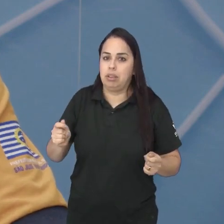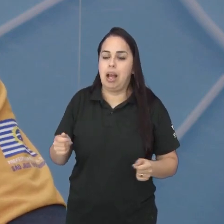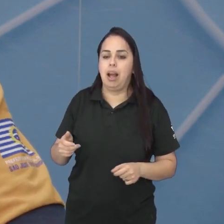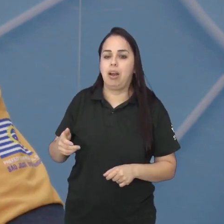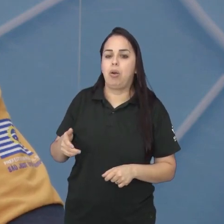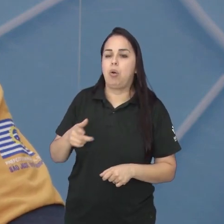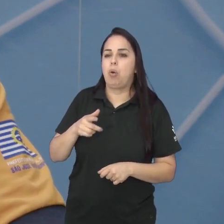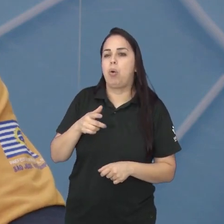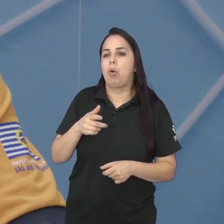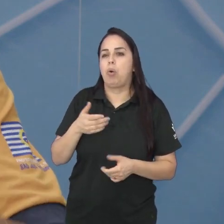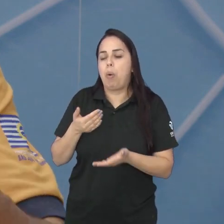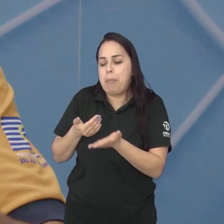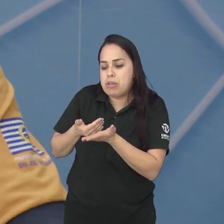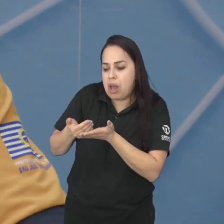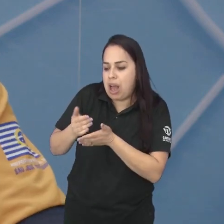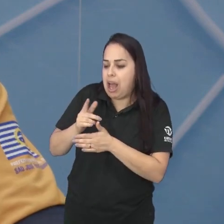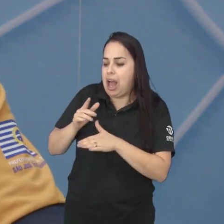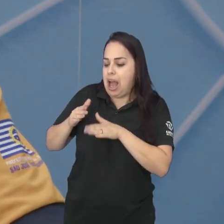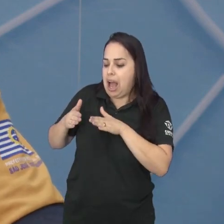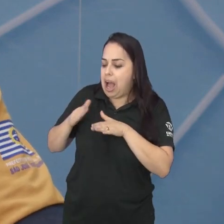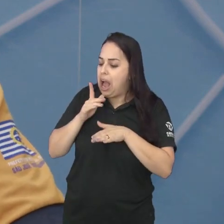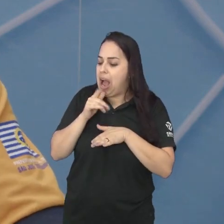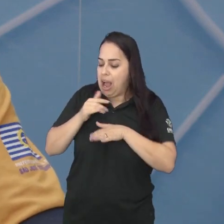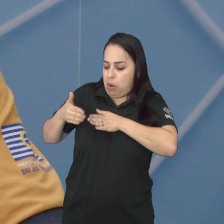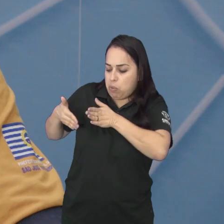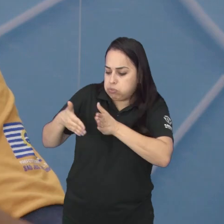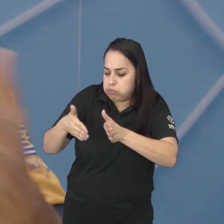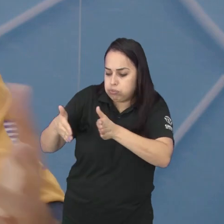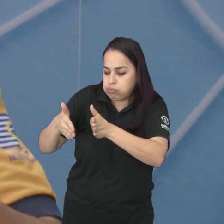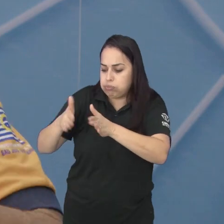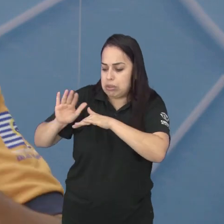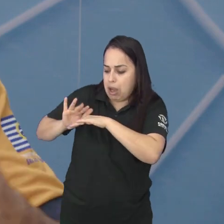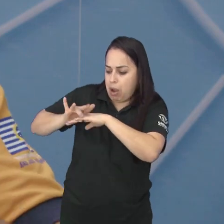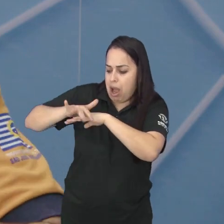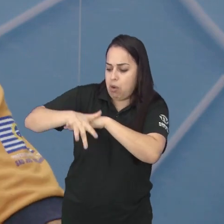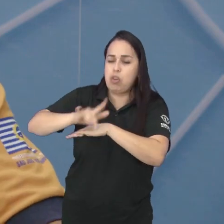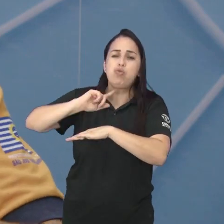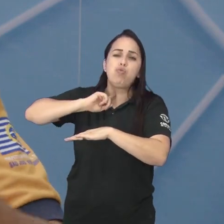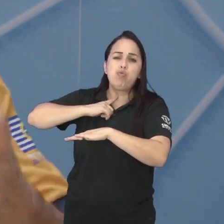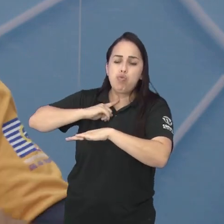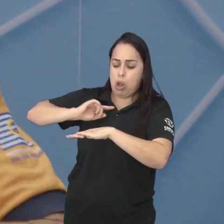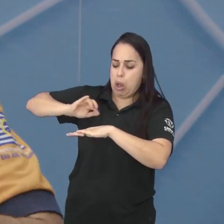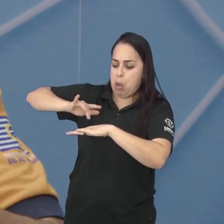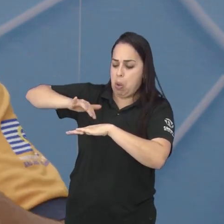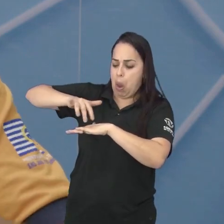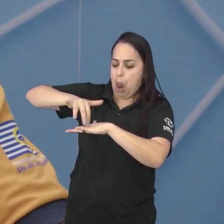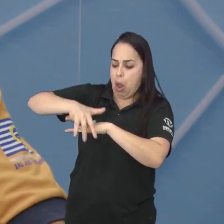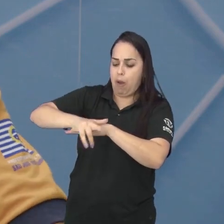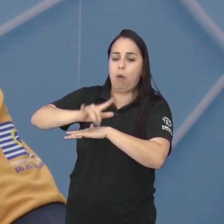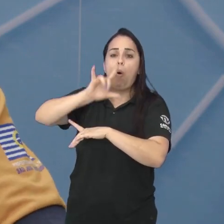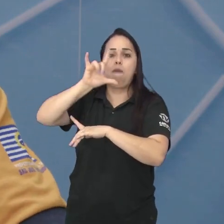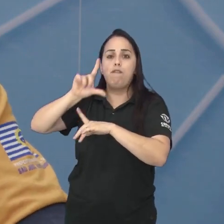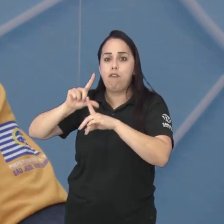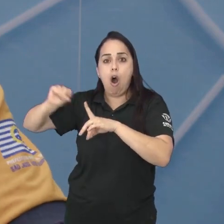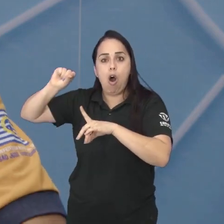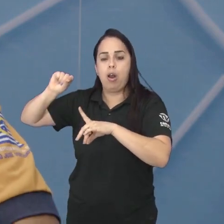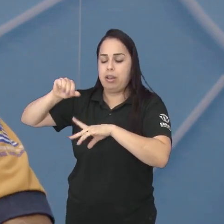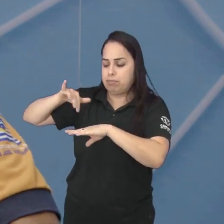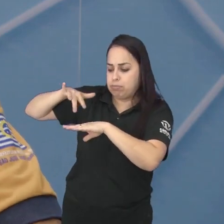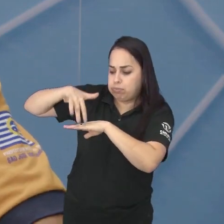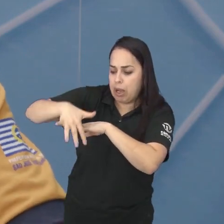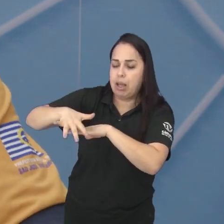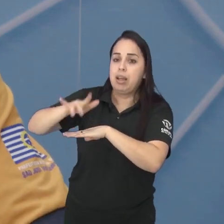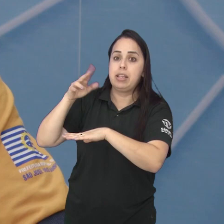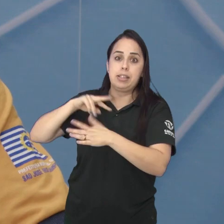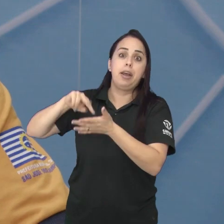né? Começou a chegar uma água suja, começou a chegar com folha, né? Começou a descer resíduos, né? Galhos e tal, é sinal que